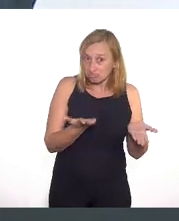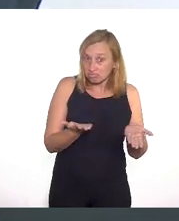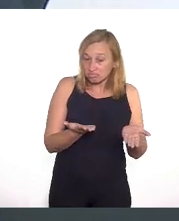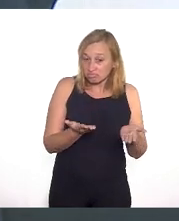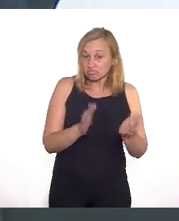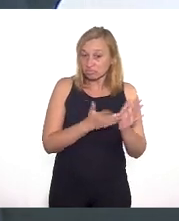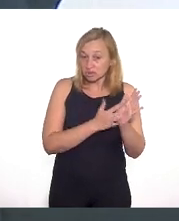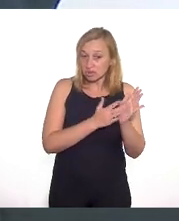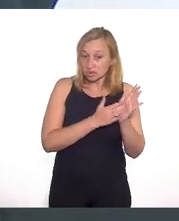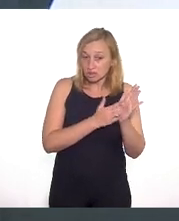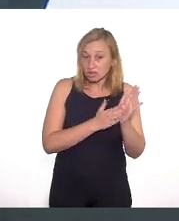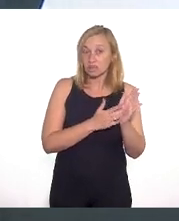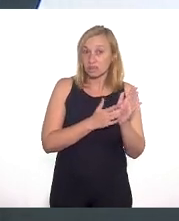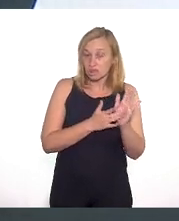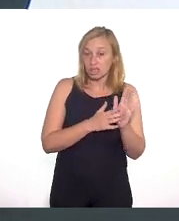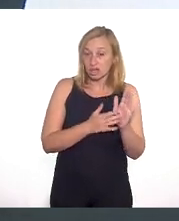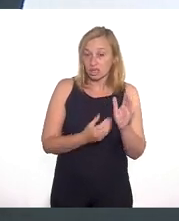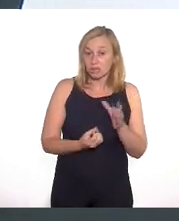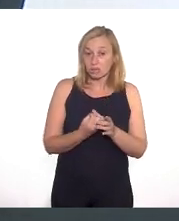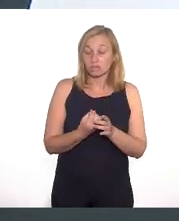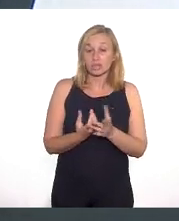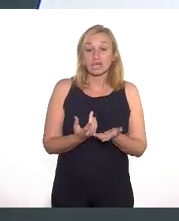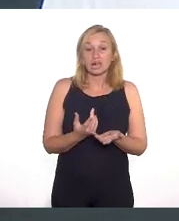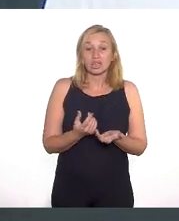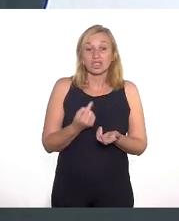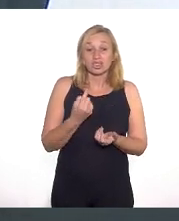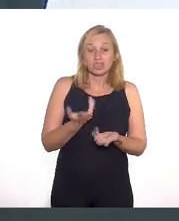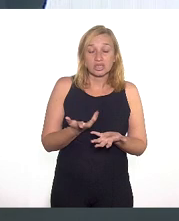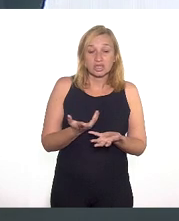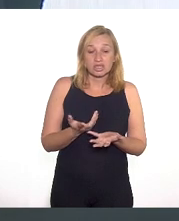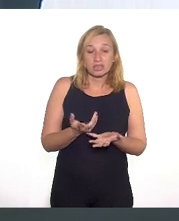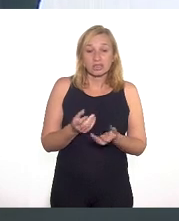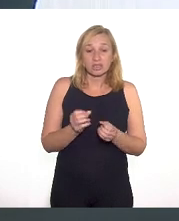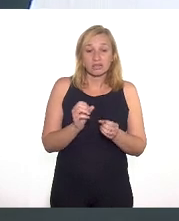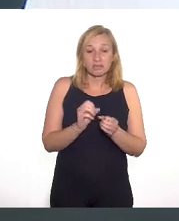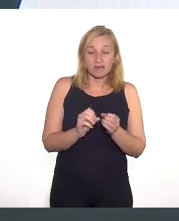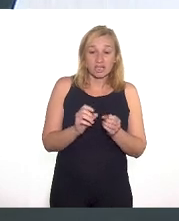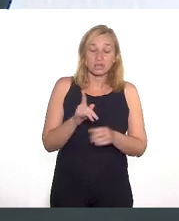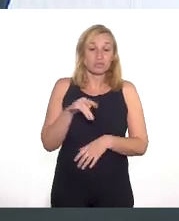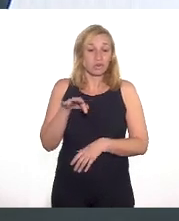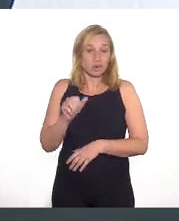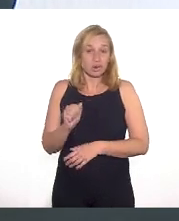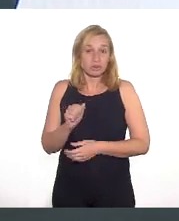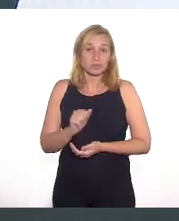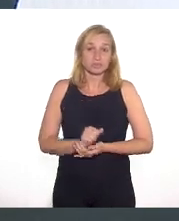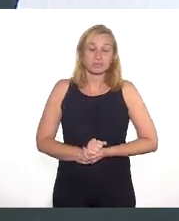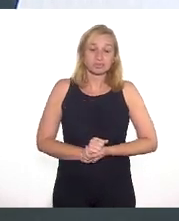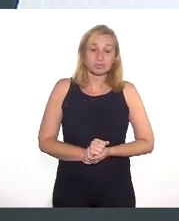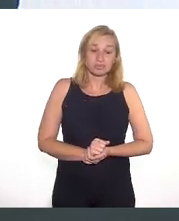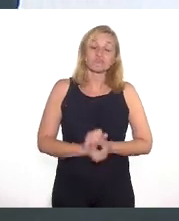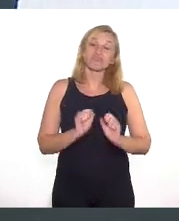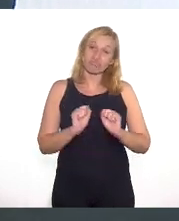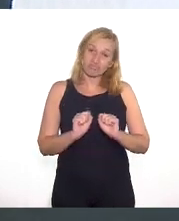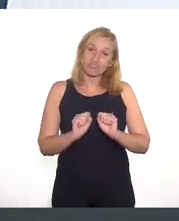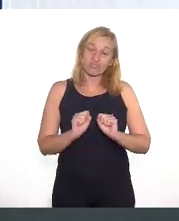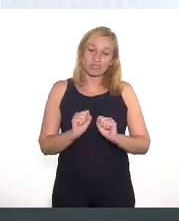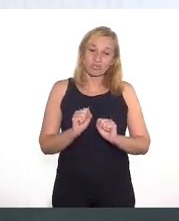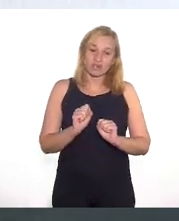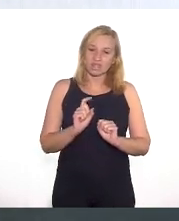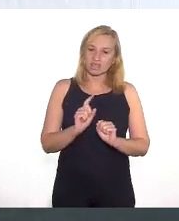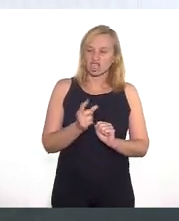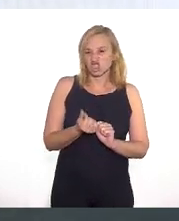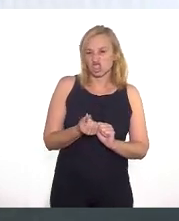dos produtores culturais. Então, a gente fez um programa, pode-se dizer que não é muito